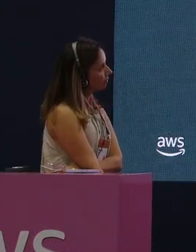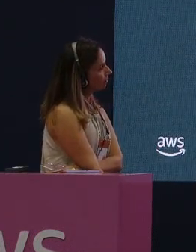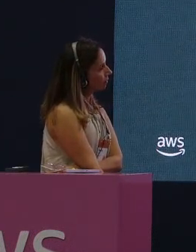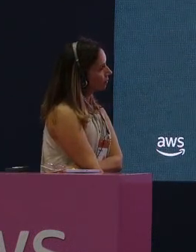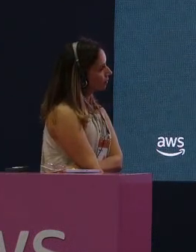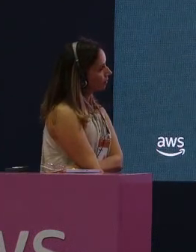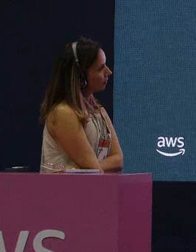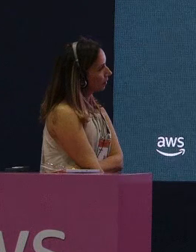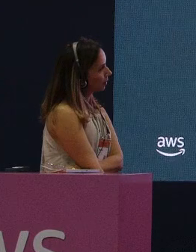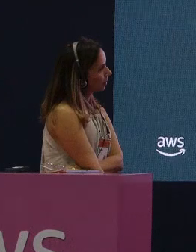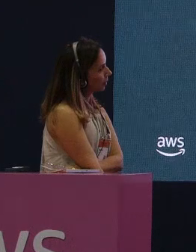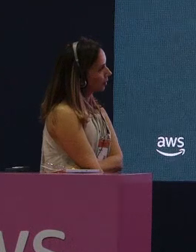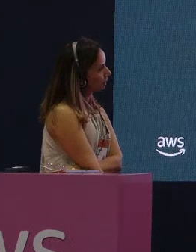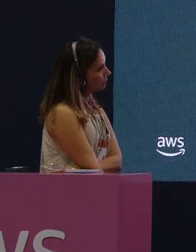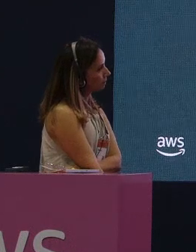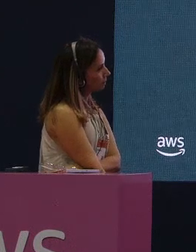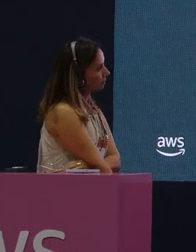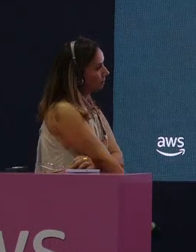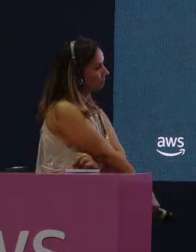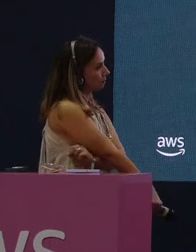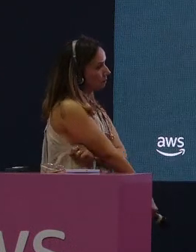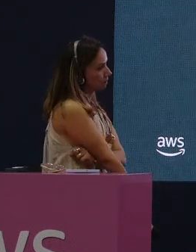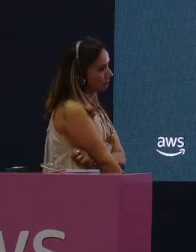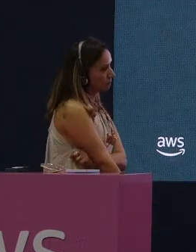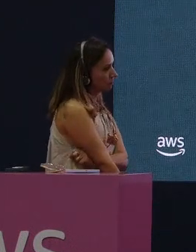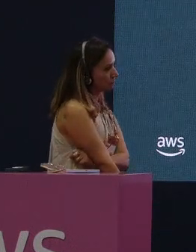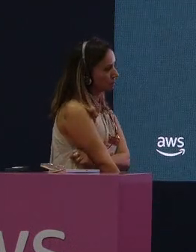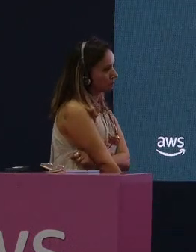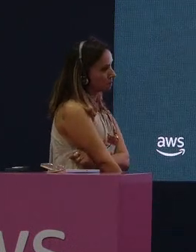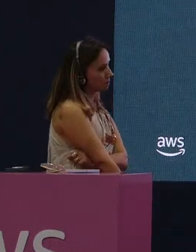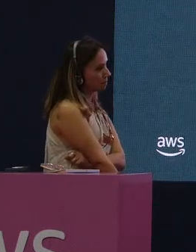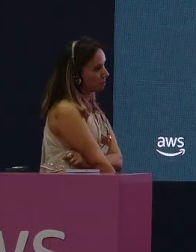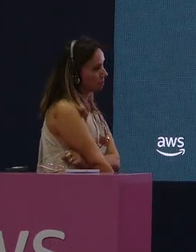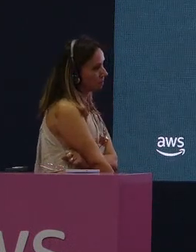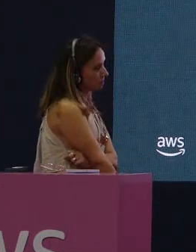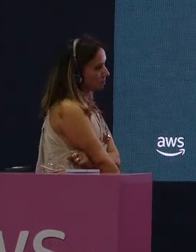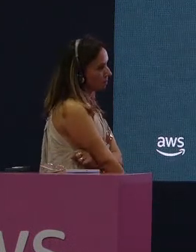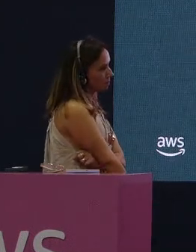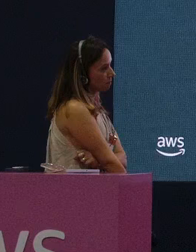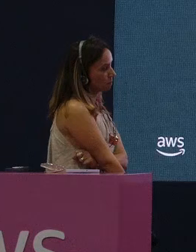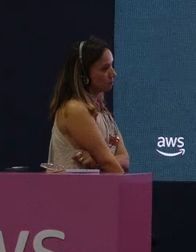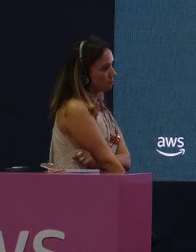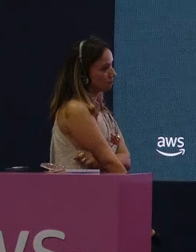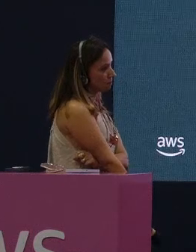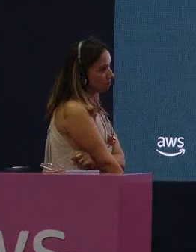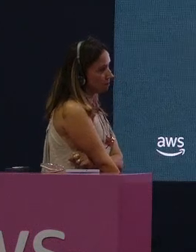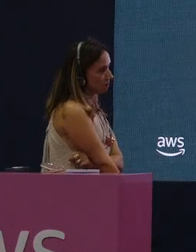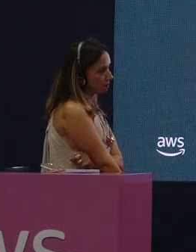falar, para conseguir mudar a forma como o